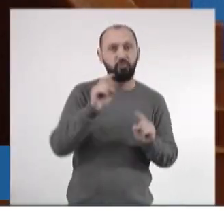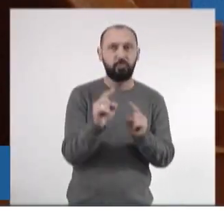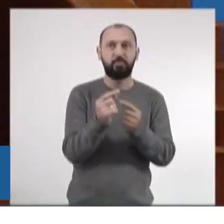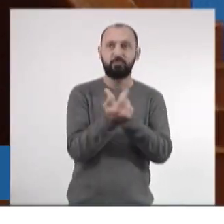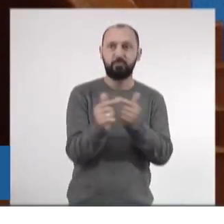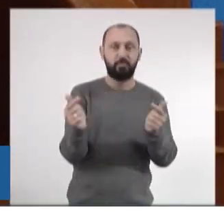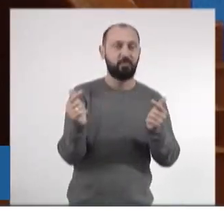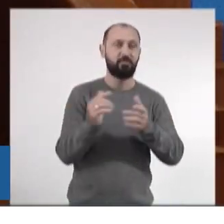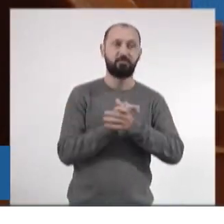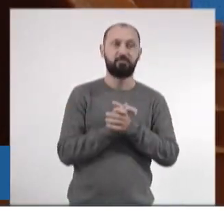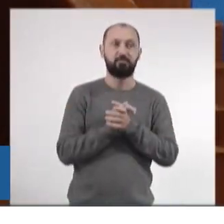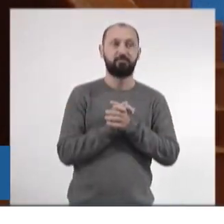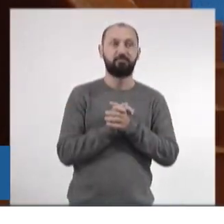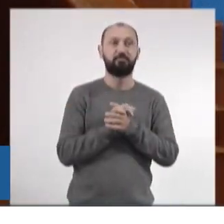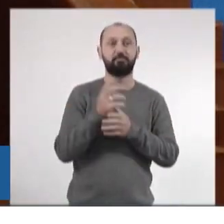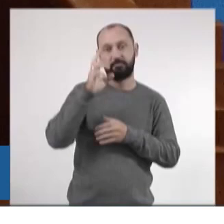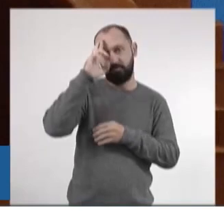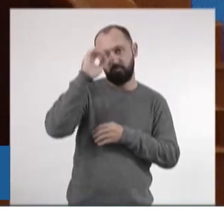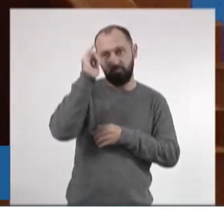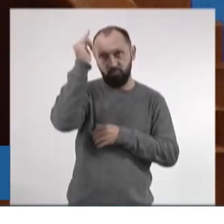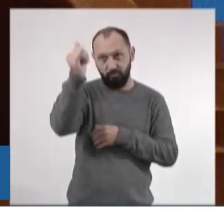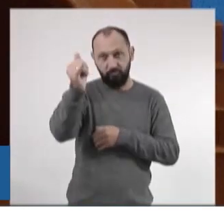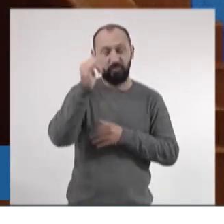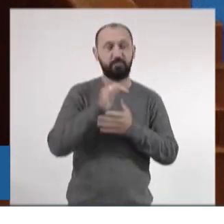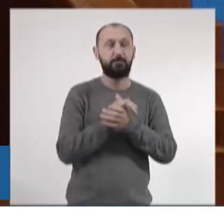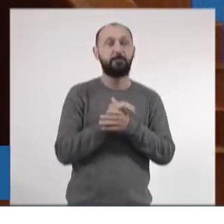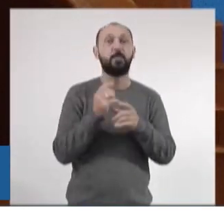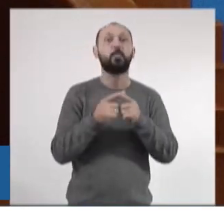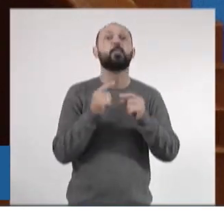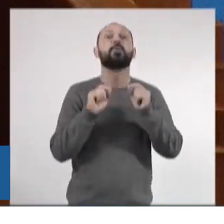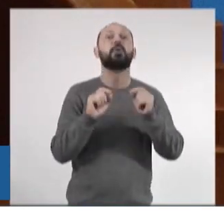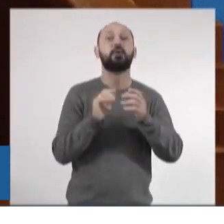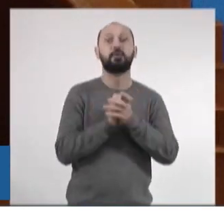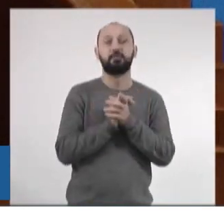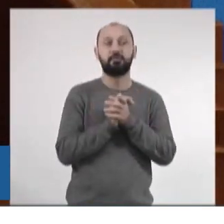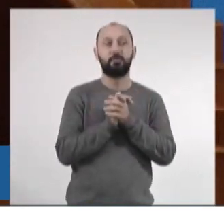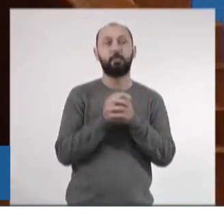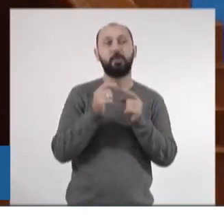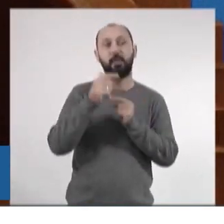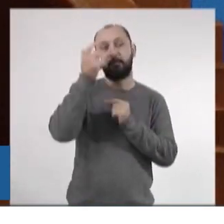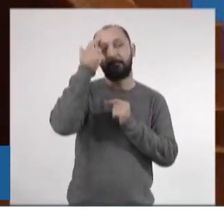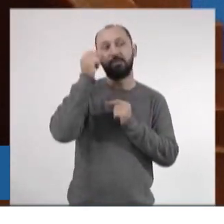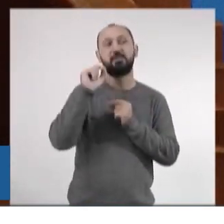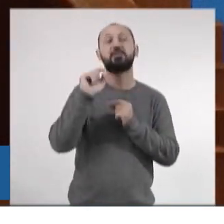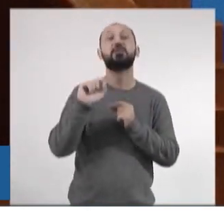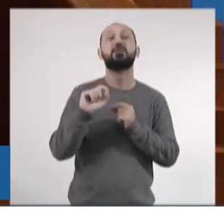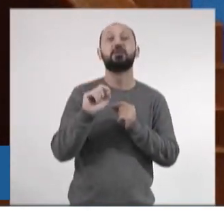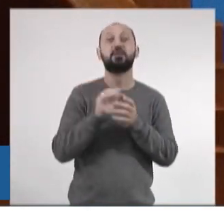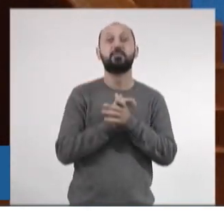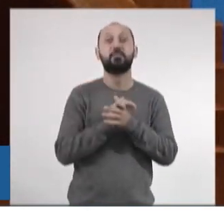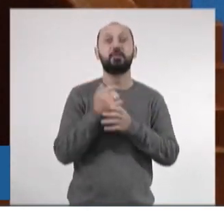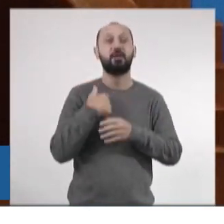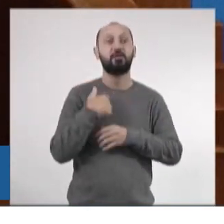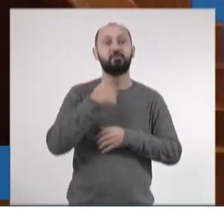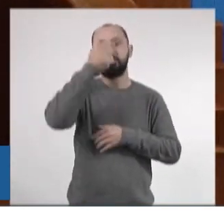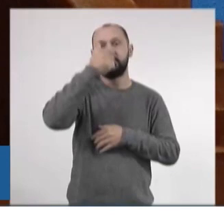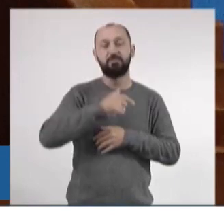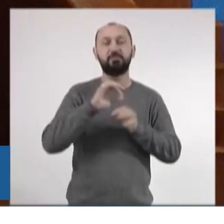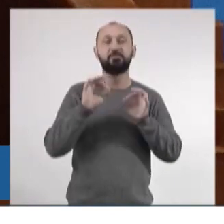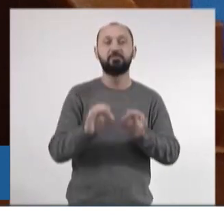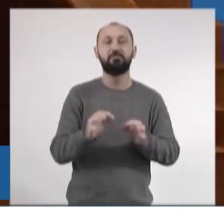não comunicam para as autoridades, né? Por quê? Porque elas acham que elas não são